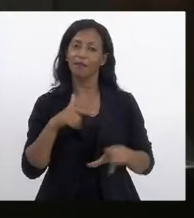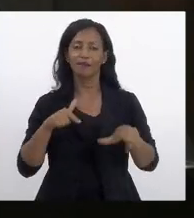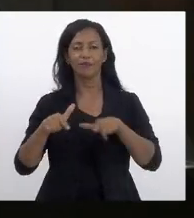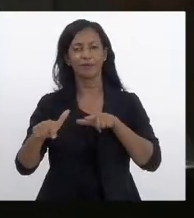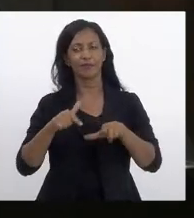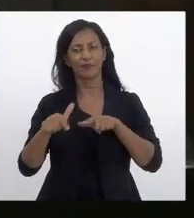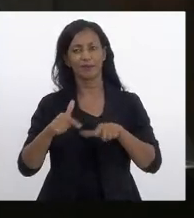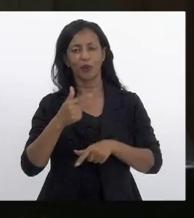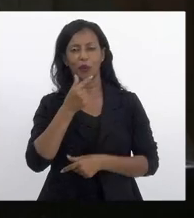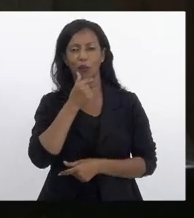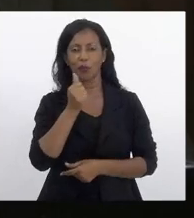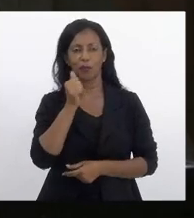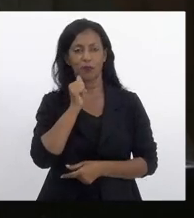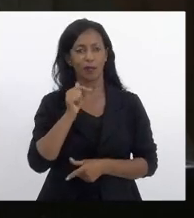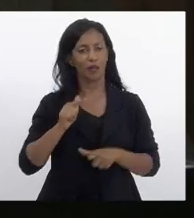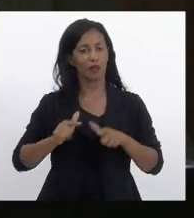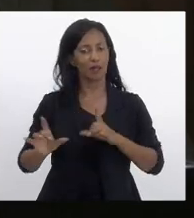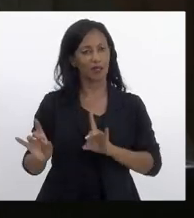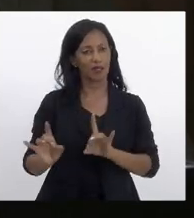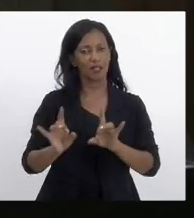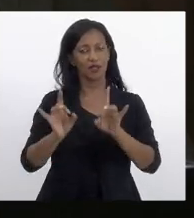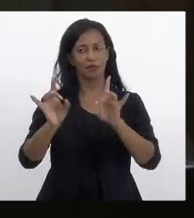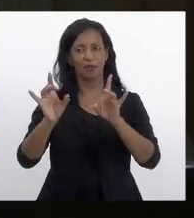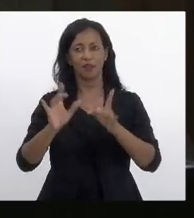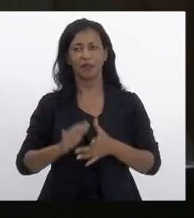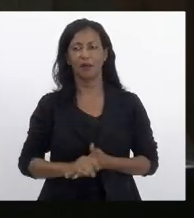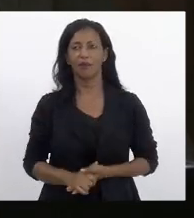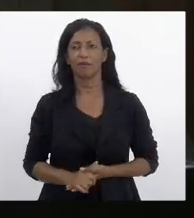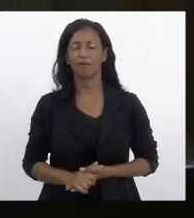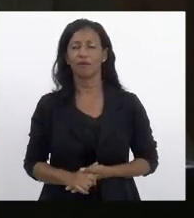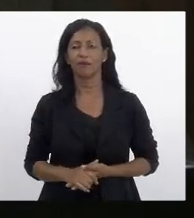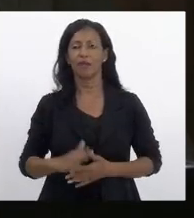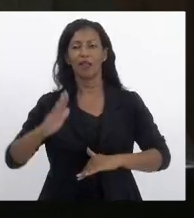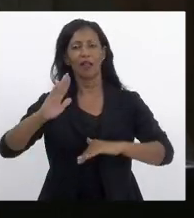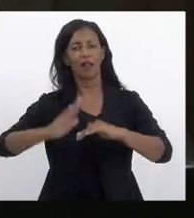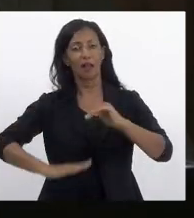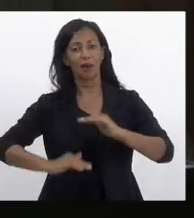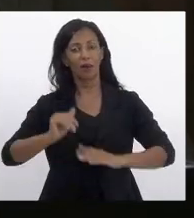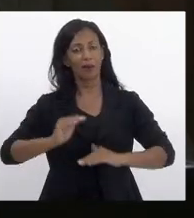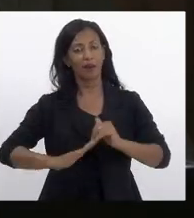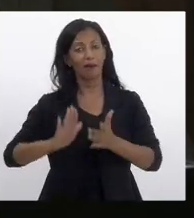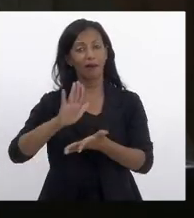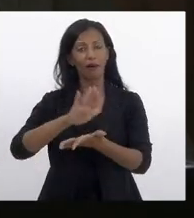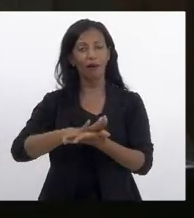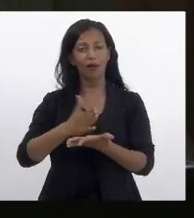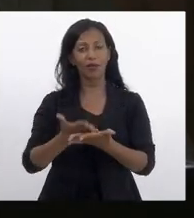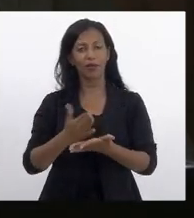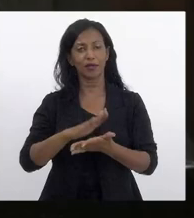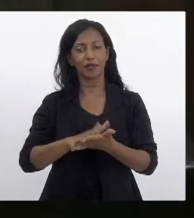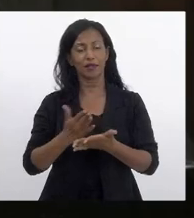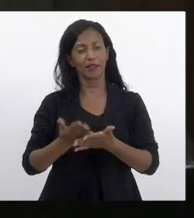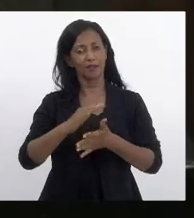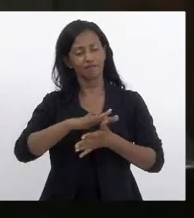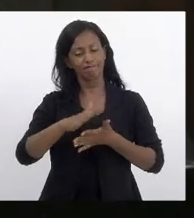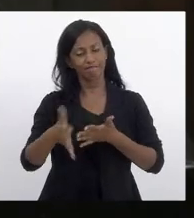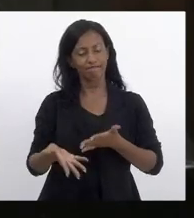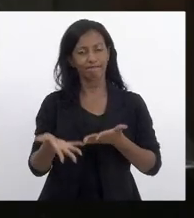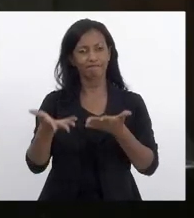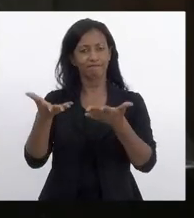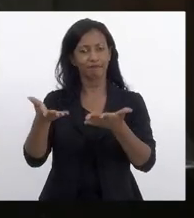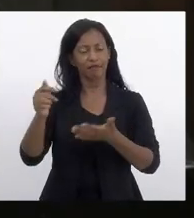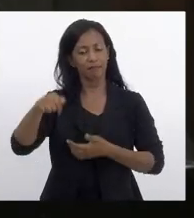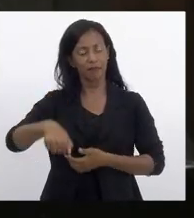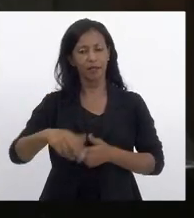e trabalhadores do Poder Legislativo, em especial também saúdo a profissional que faz a interpretação em língua brasileira de sinais